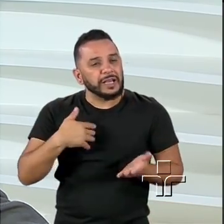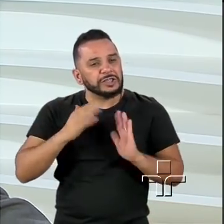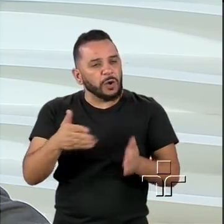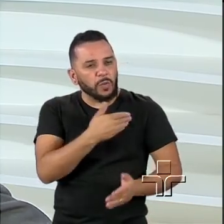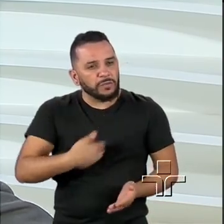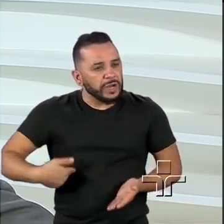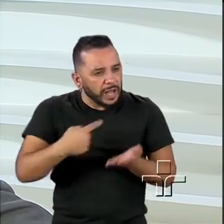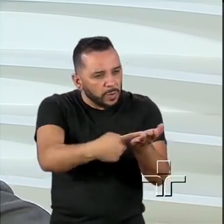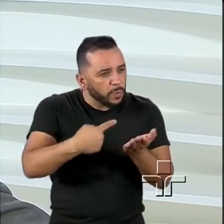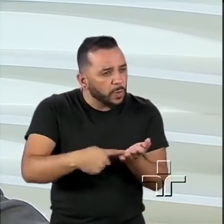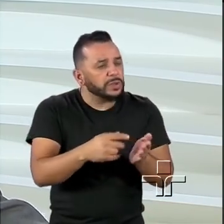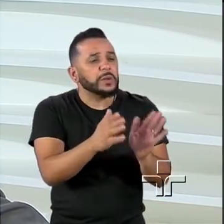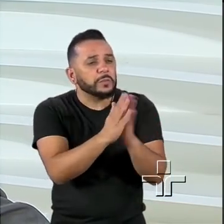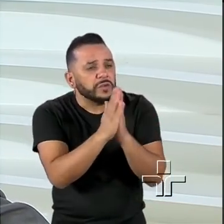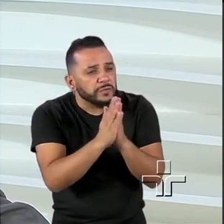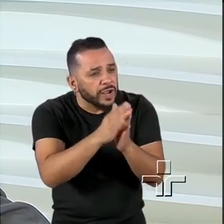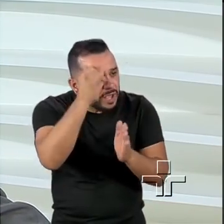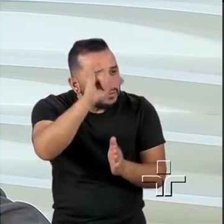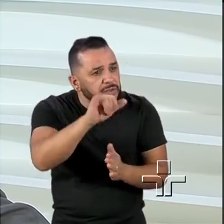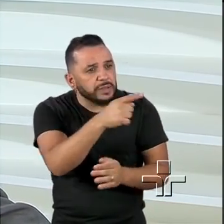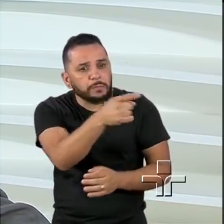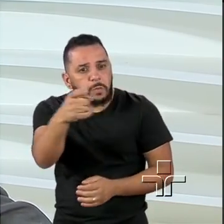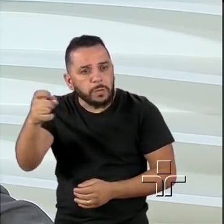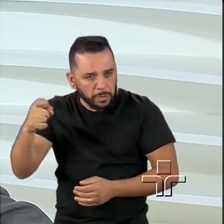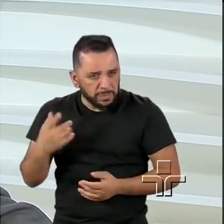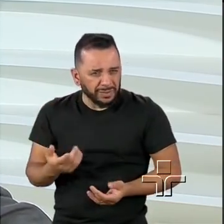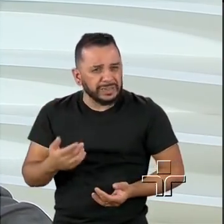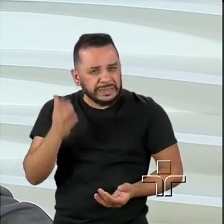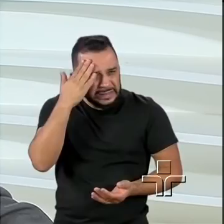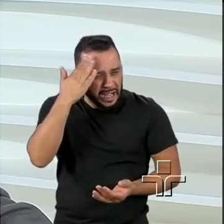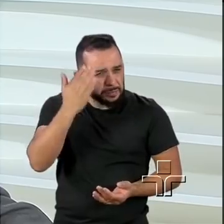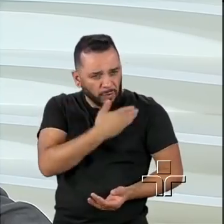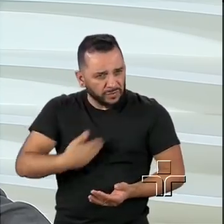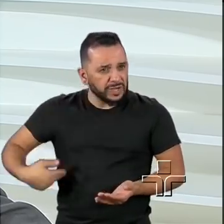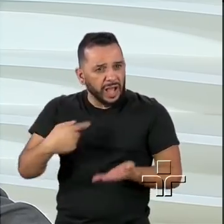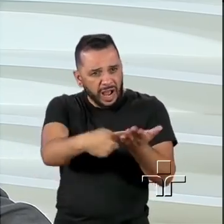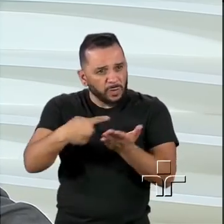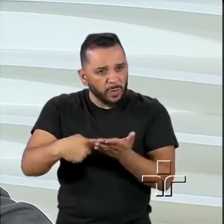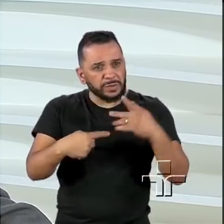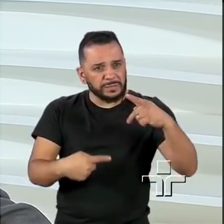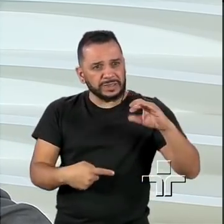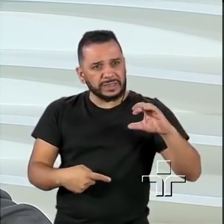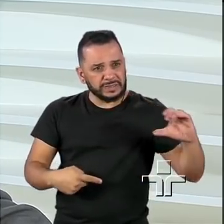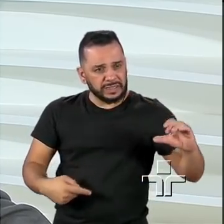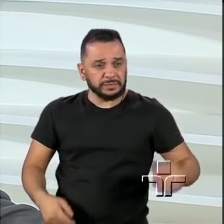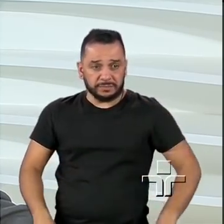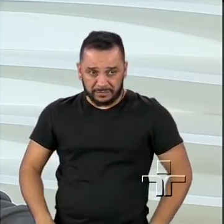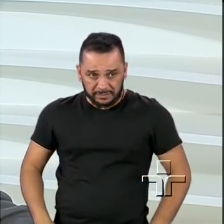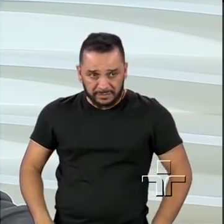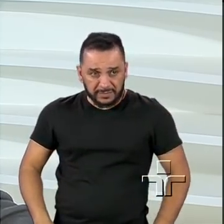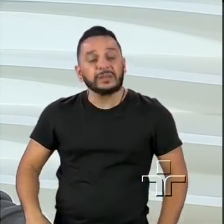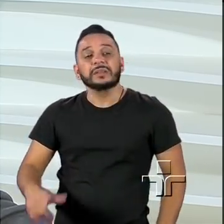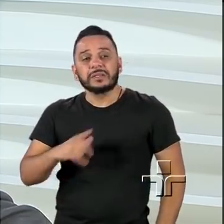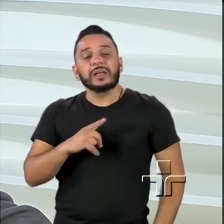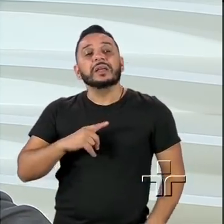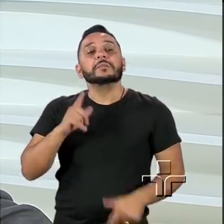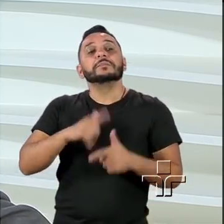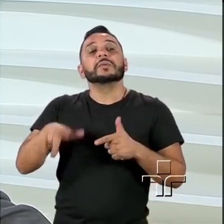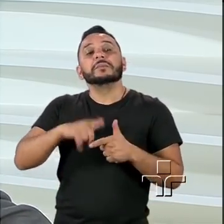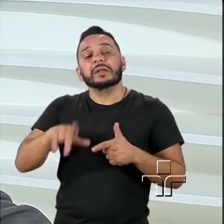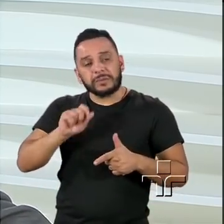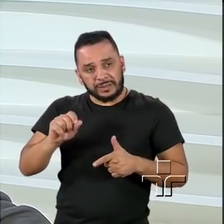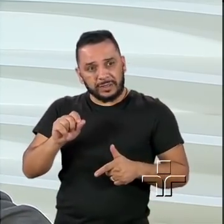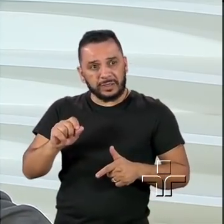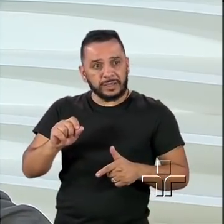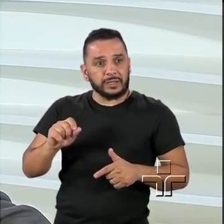Enfim, agora, segurança pública, o problema lá na periferia é o assalto, é a intranquilidade do garoto